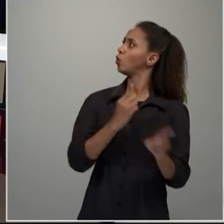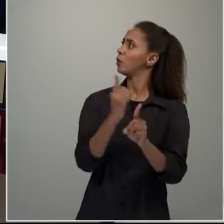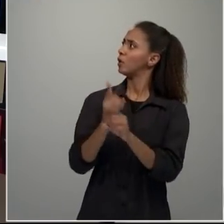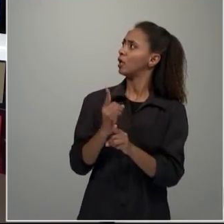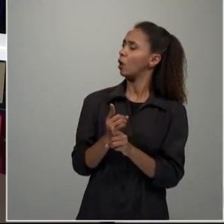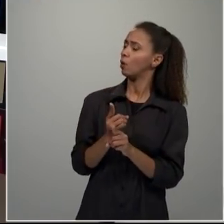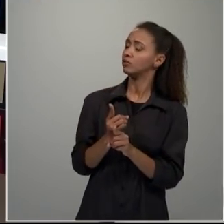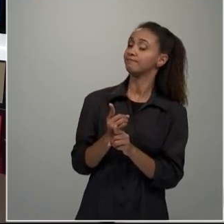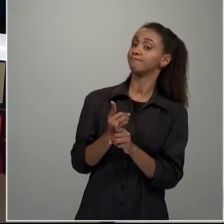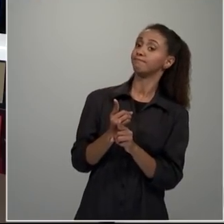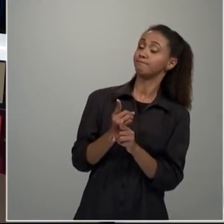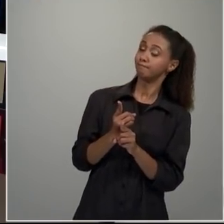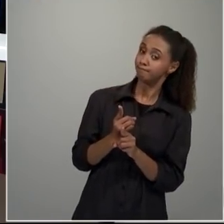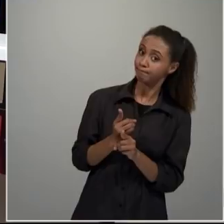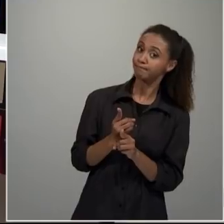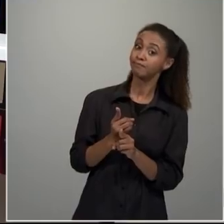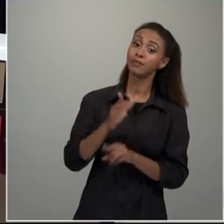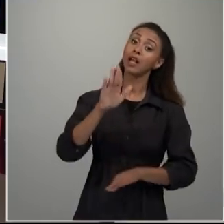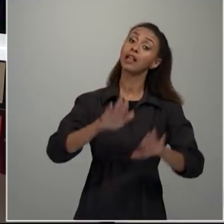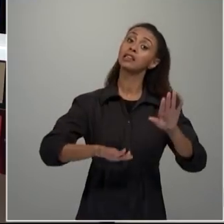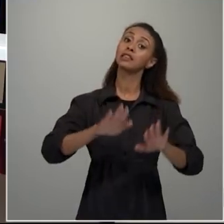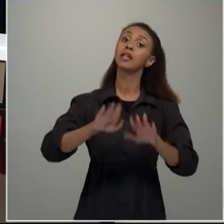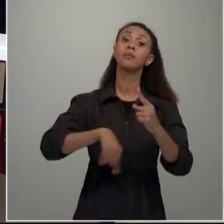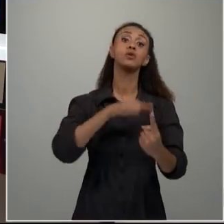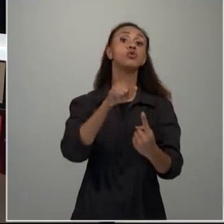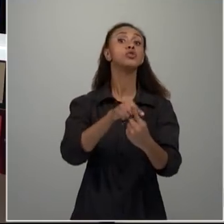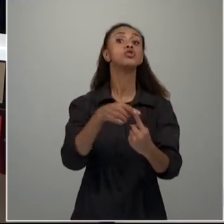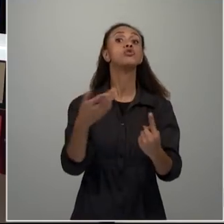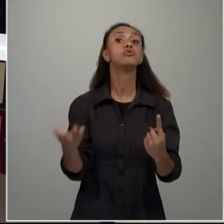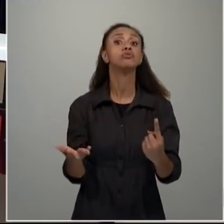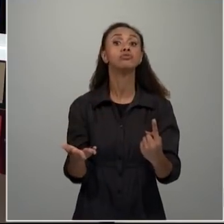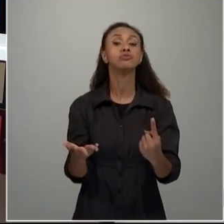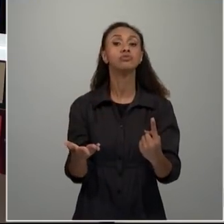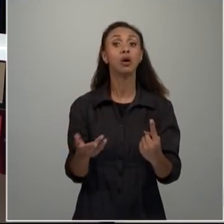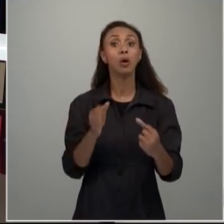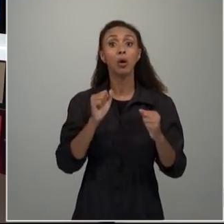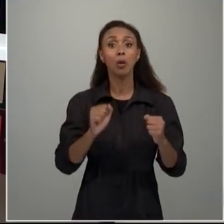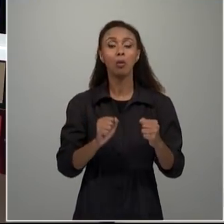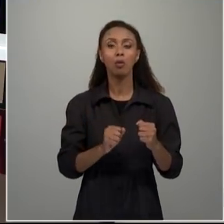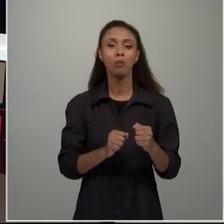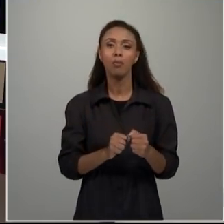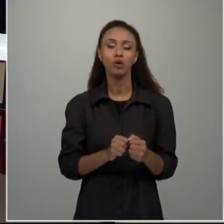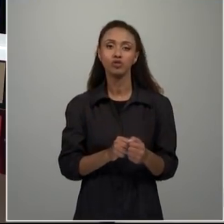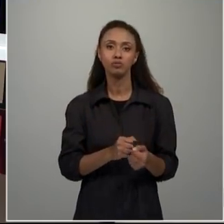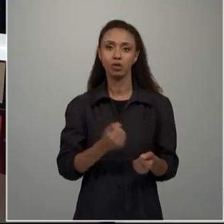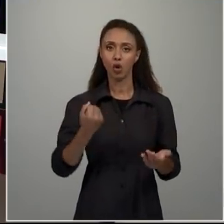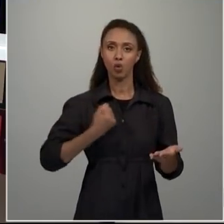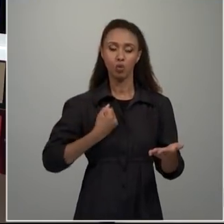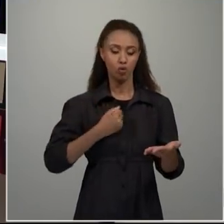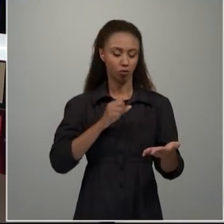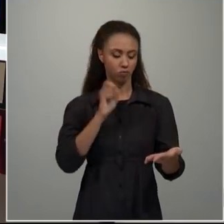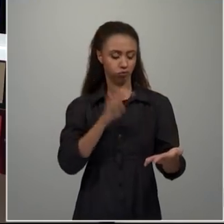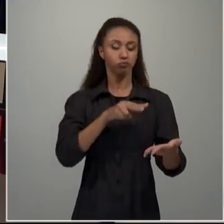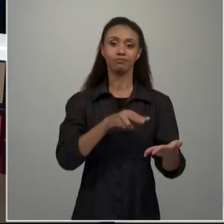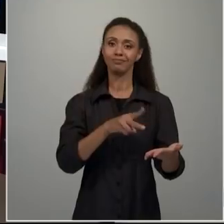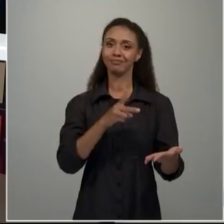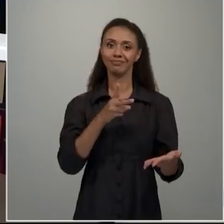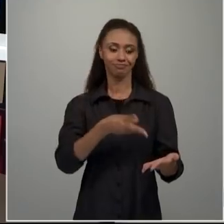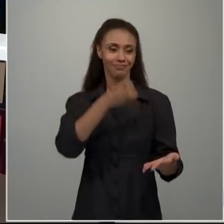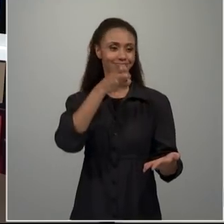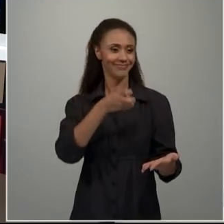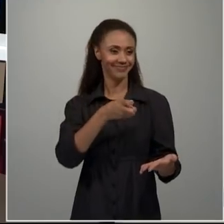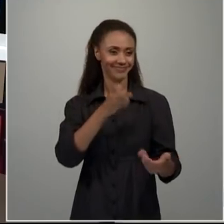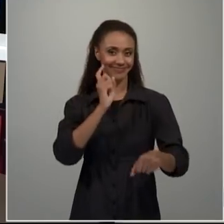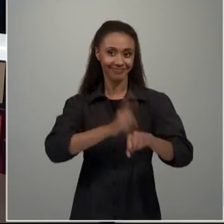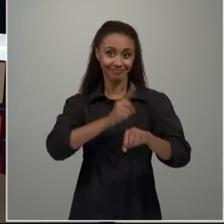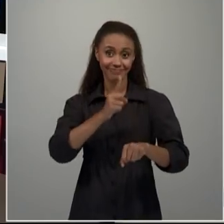depende de onde você está e do objetivo você pode simplesmente bateu o olho no número alunos em sala e nada só vai selecionando